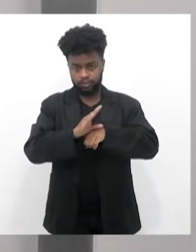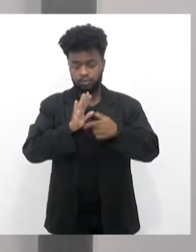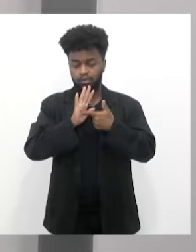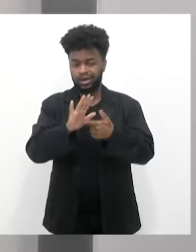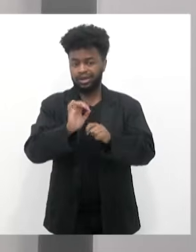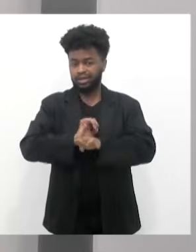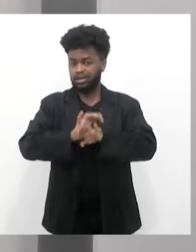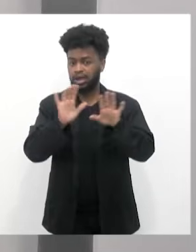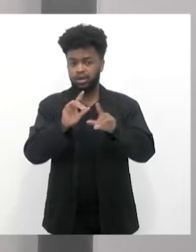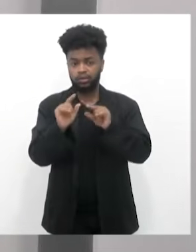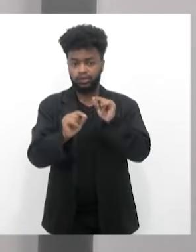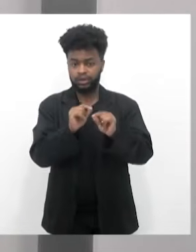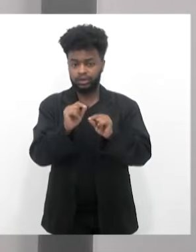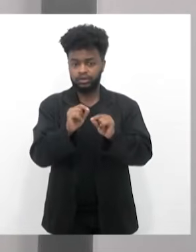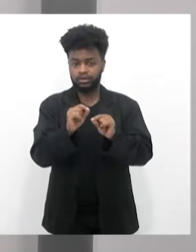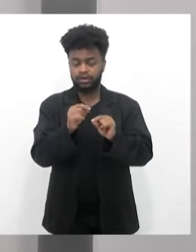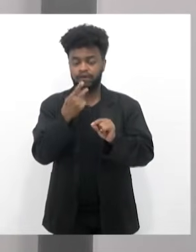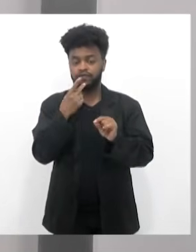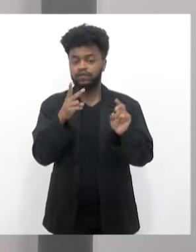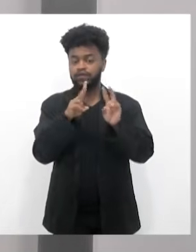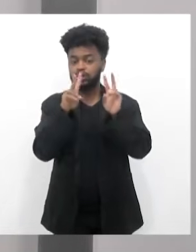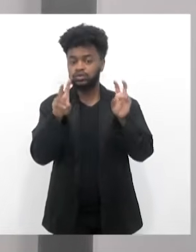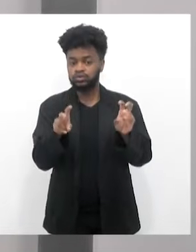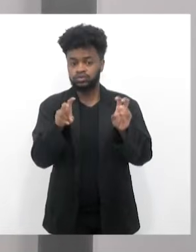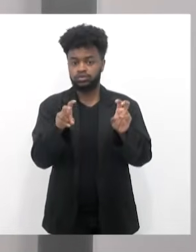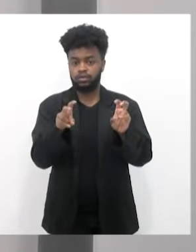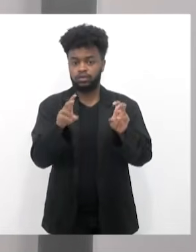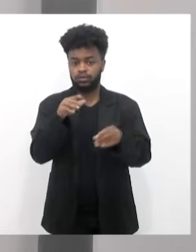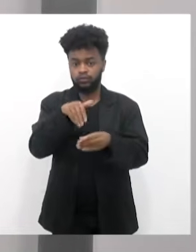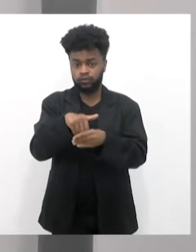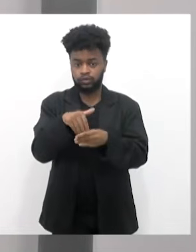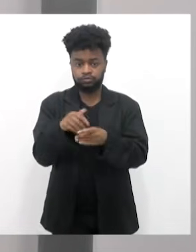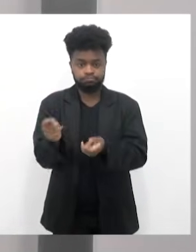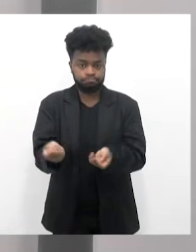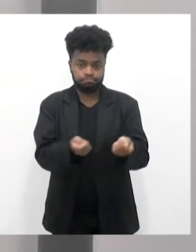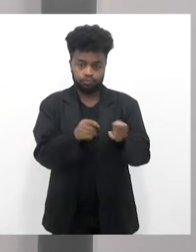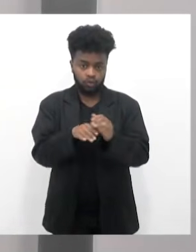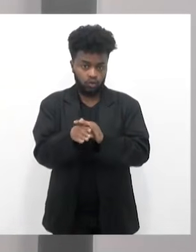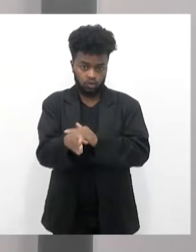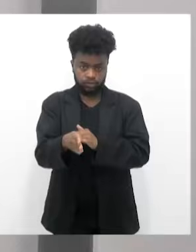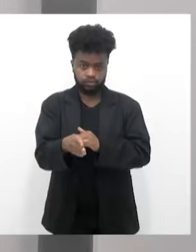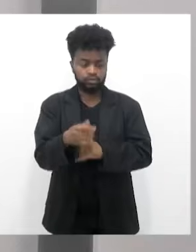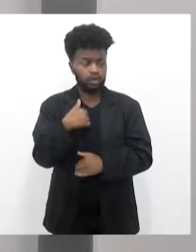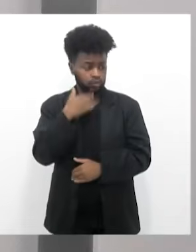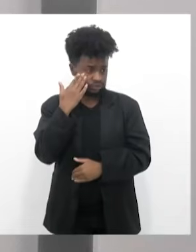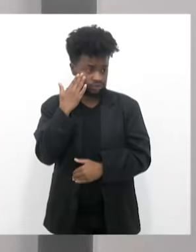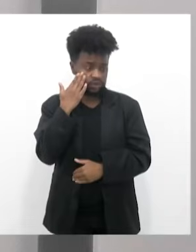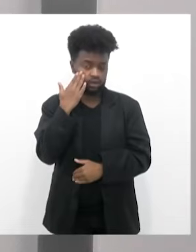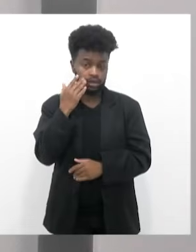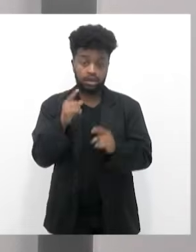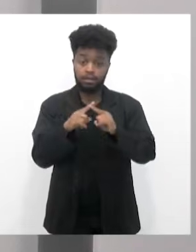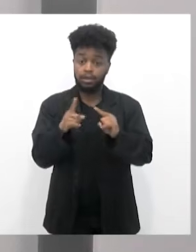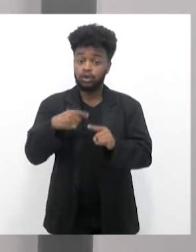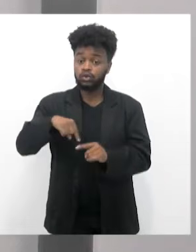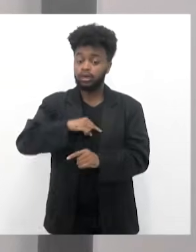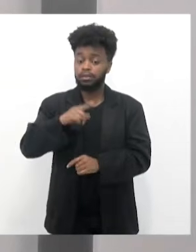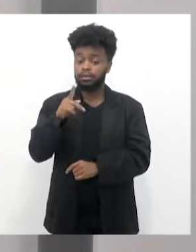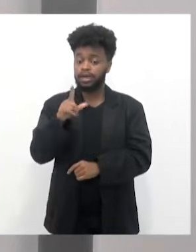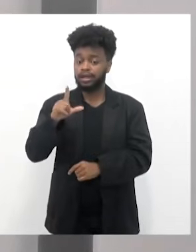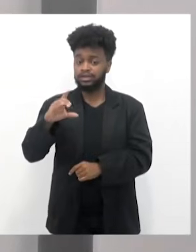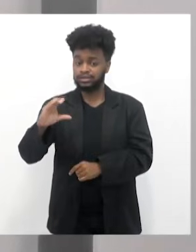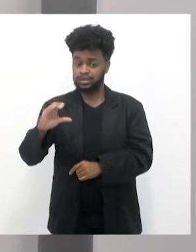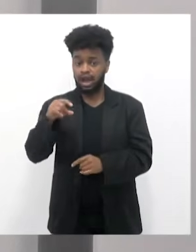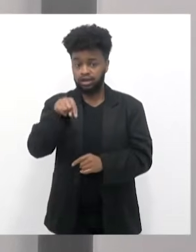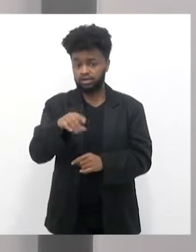claro, fazendo referência a uma eleição ordinária. Eu sei, senão, a nosso PLC aqui já